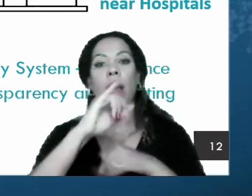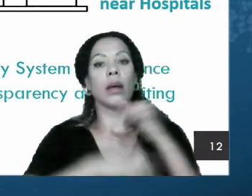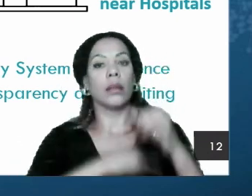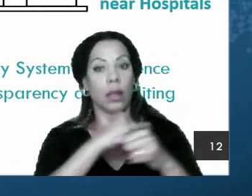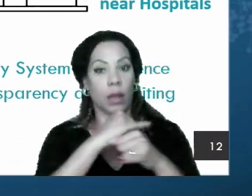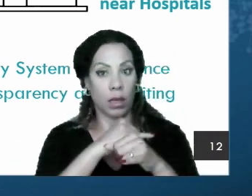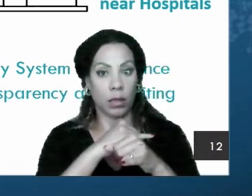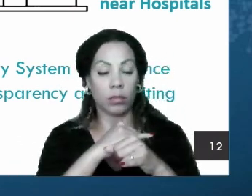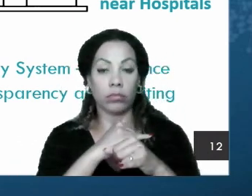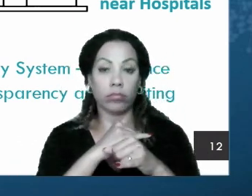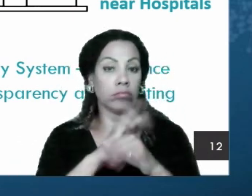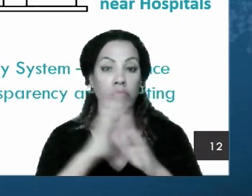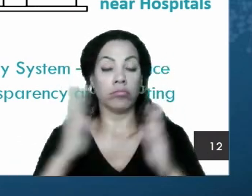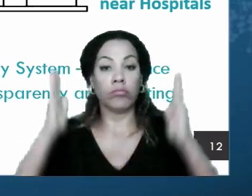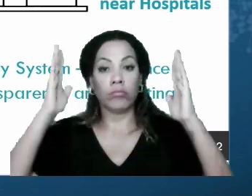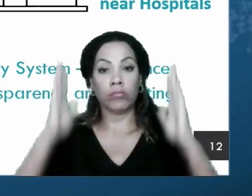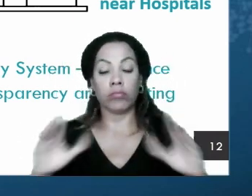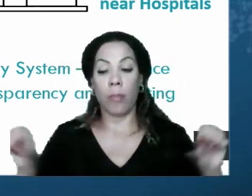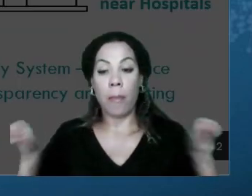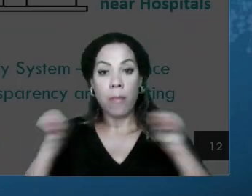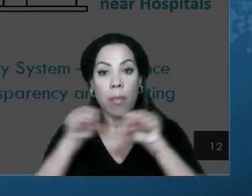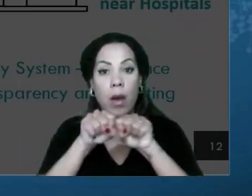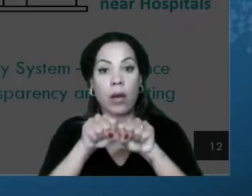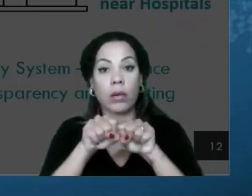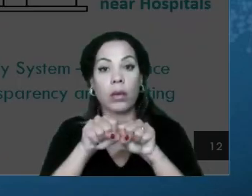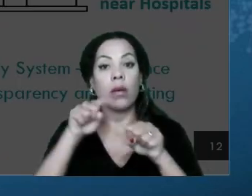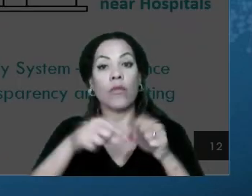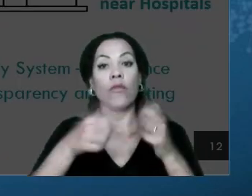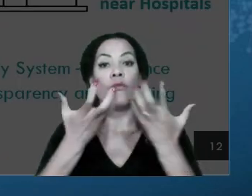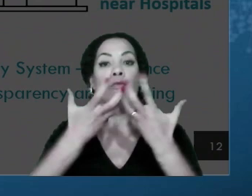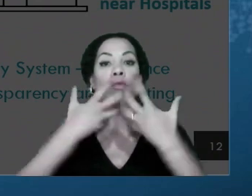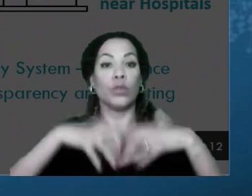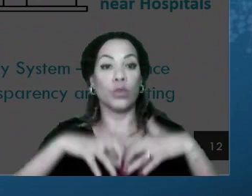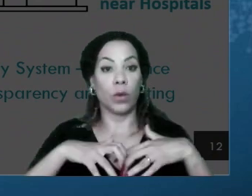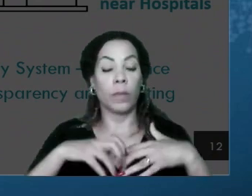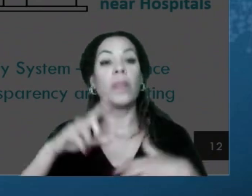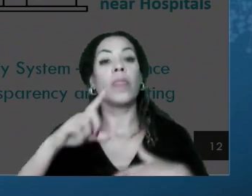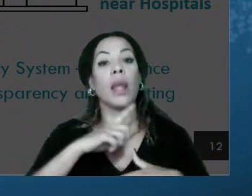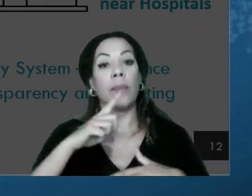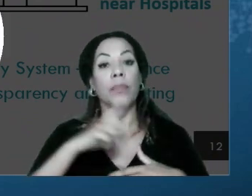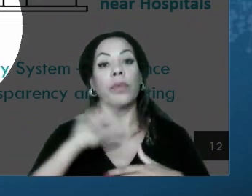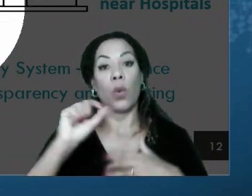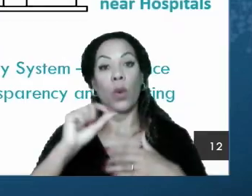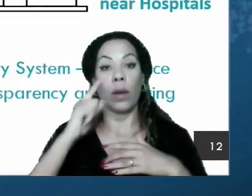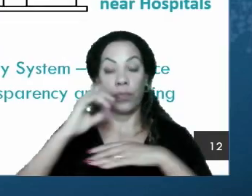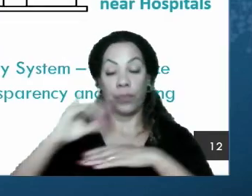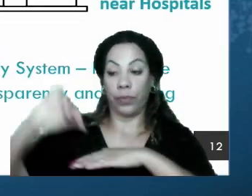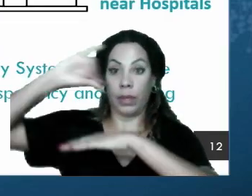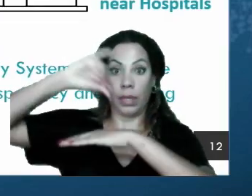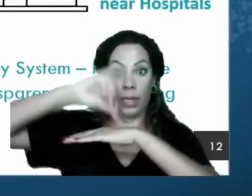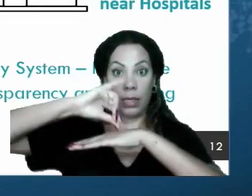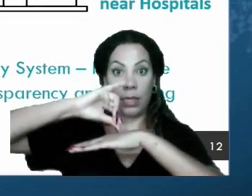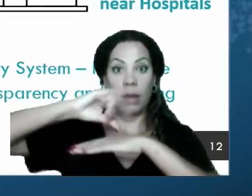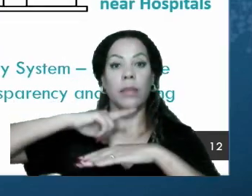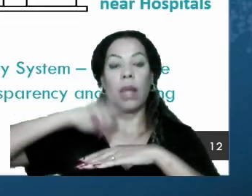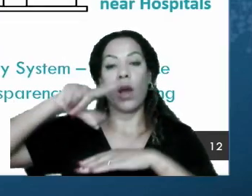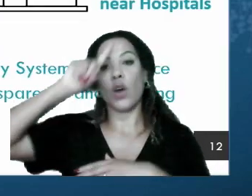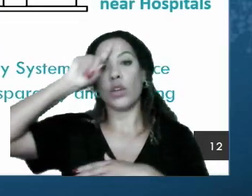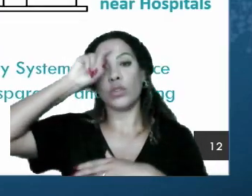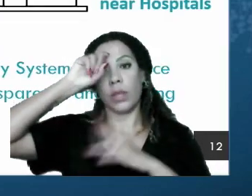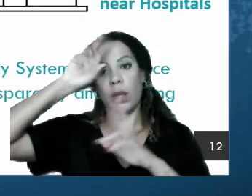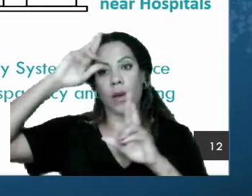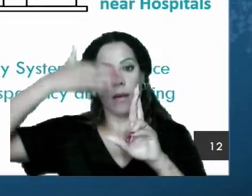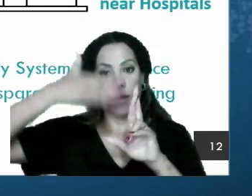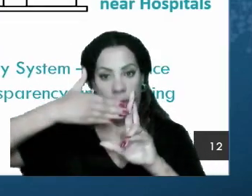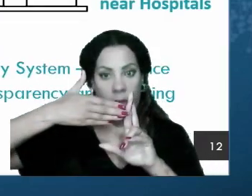E a forma como isso é organizado, você tem uma instalação de referência aqui na parte de cima da tela e